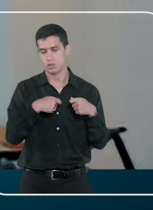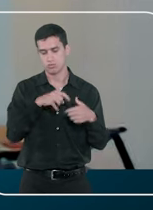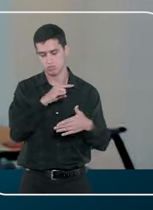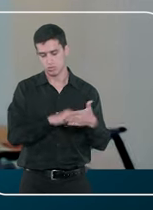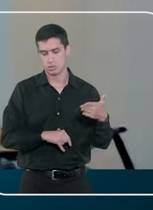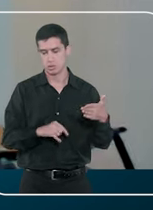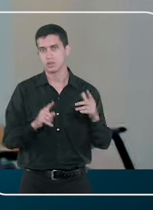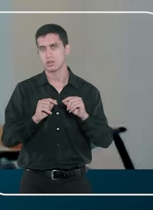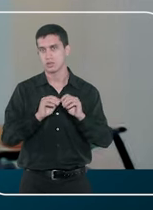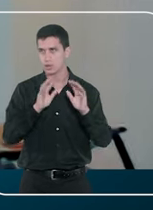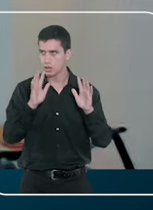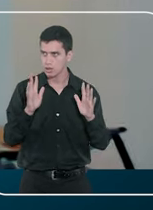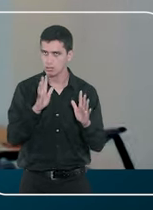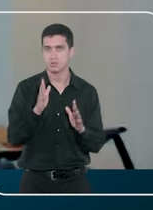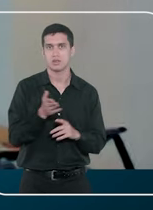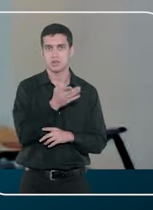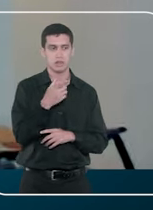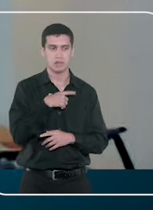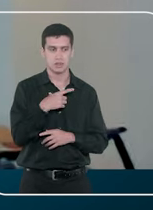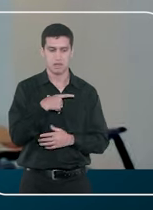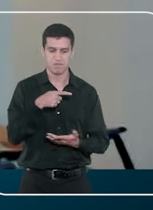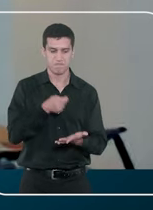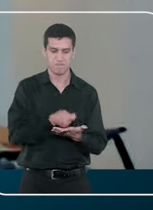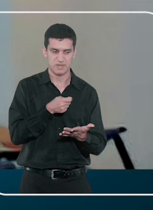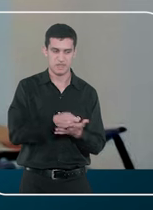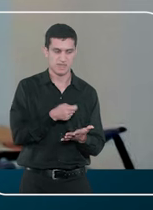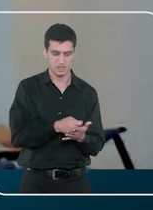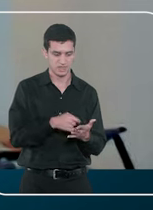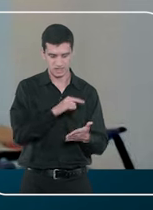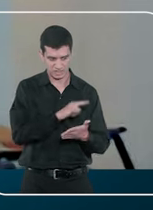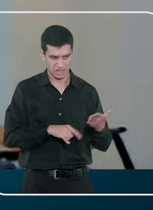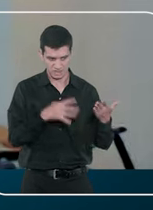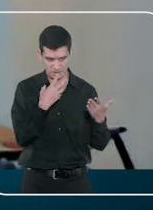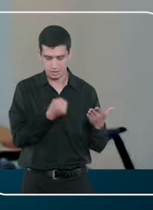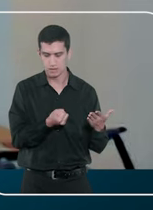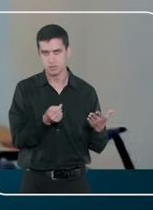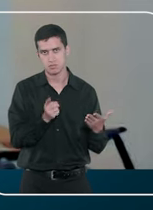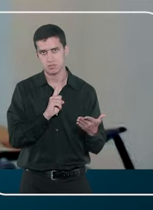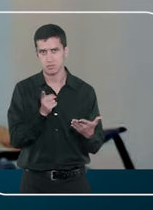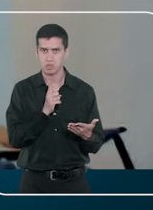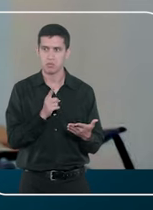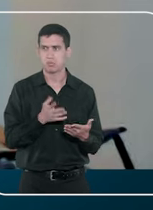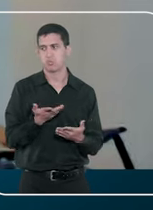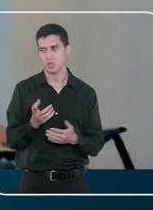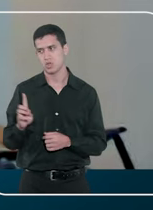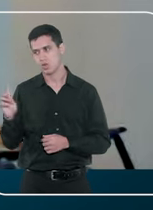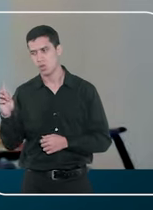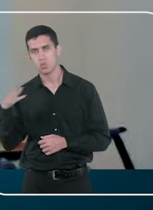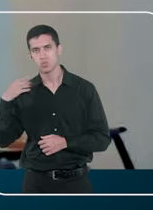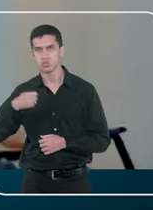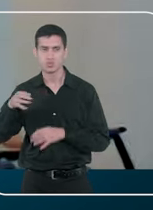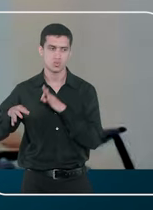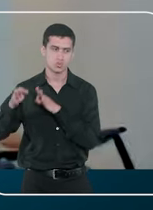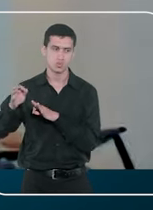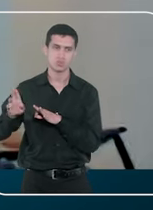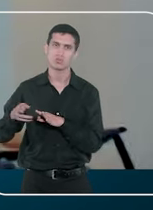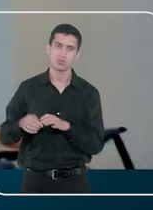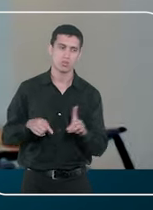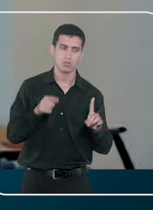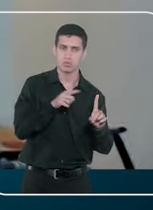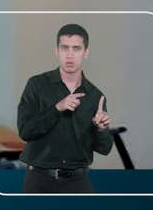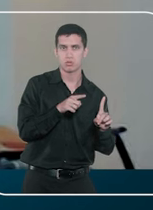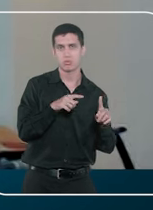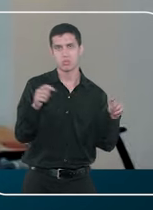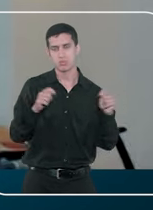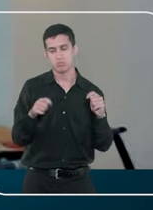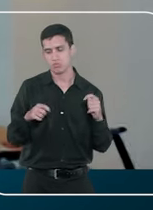não estão obrigadas a celebrarem esse acordo, tanto assim que a lei prevê a possibilidade de a parte sumariamente negar